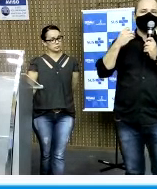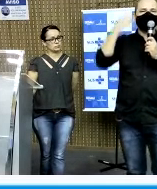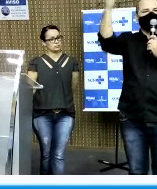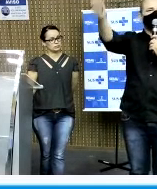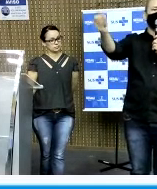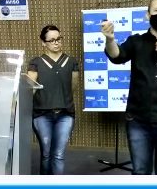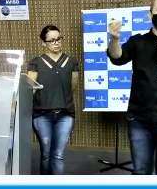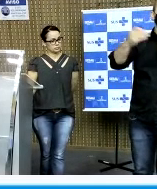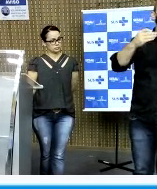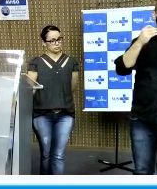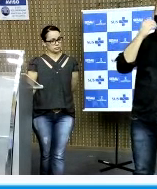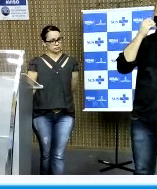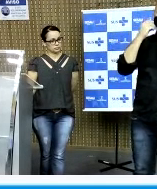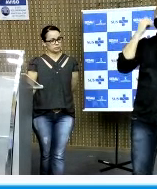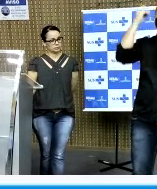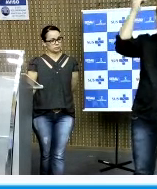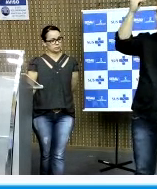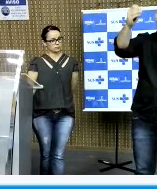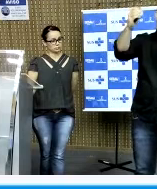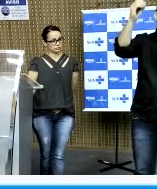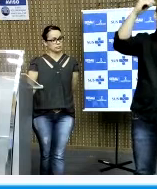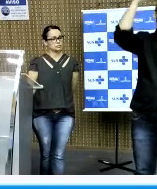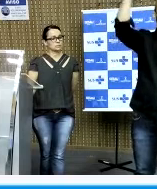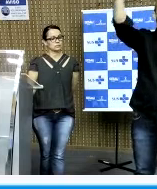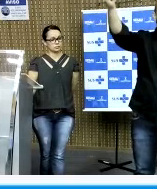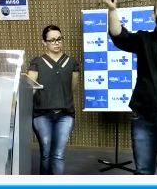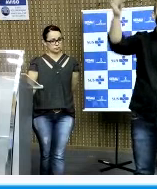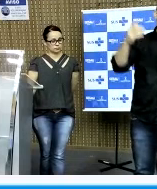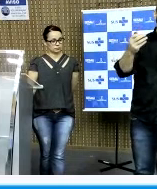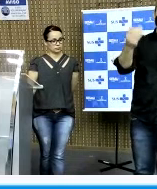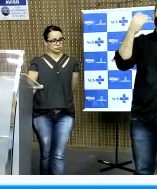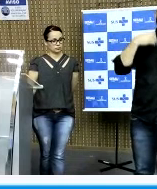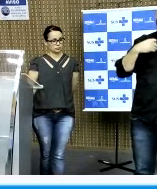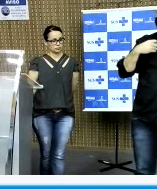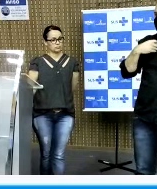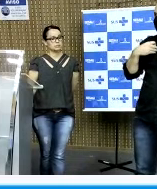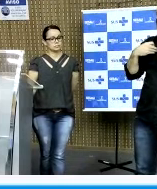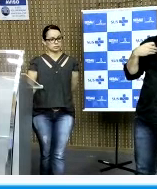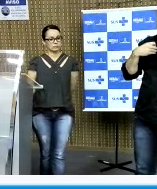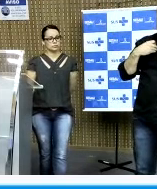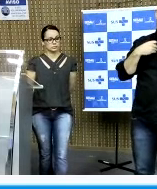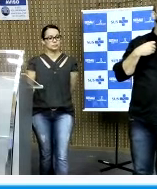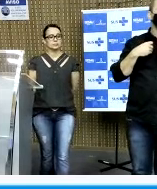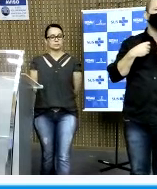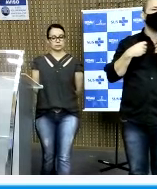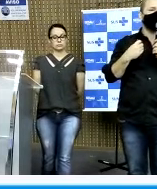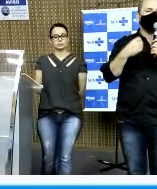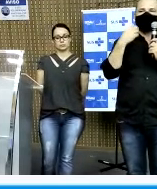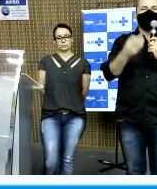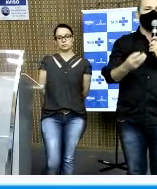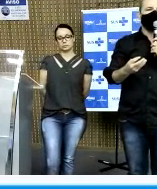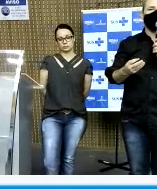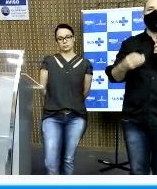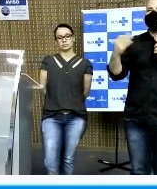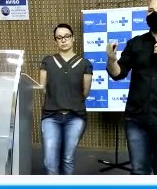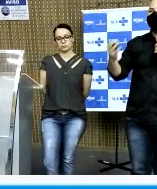eu preciso entrar em contato com ela, então, assim, eu tenho que entrar em contato com a unidade para disparar uma busca. Então, assim, é uma cultura nossa. Quando eu vou